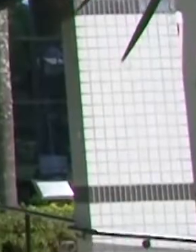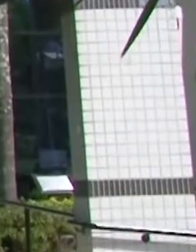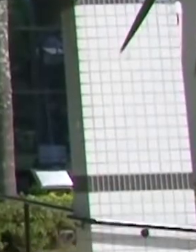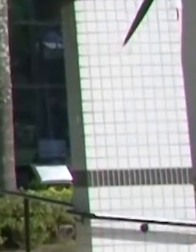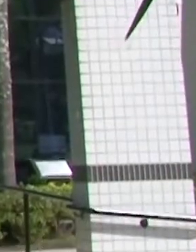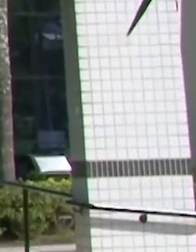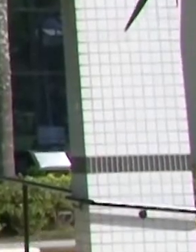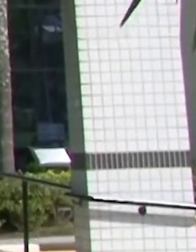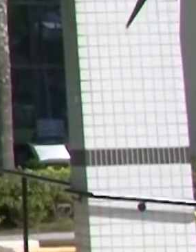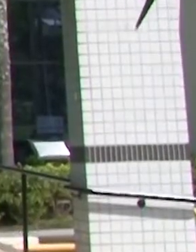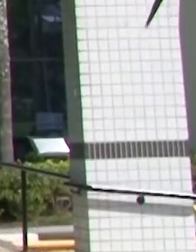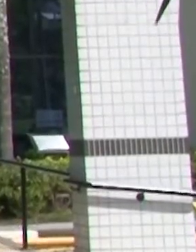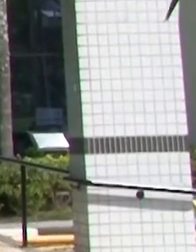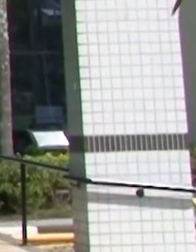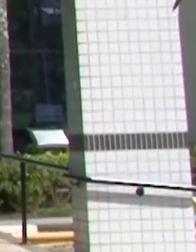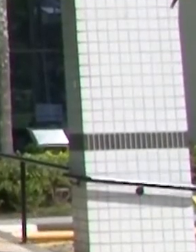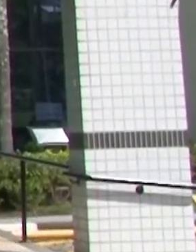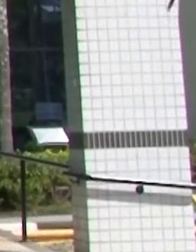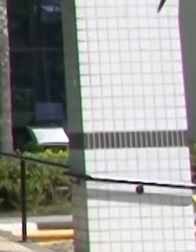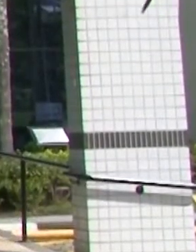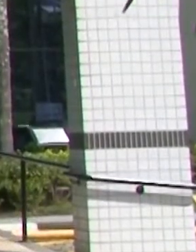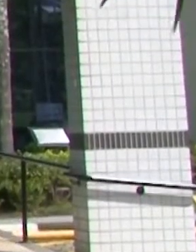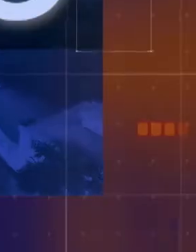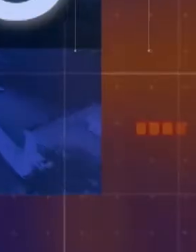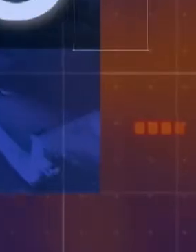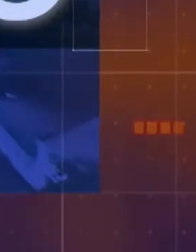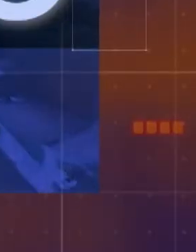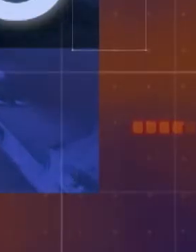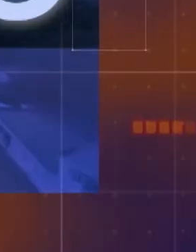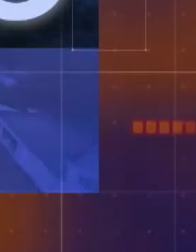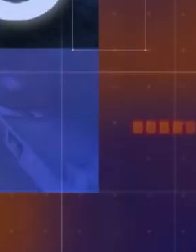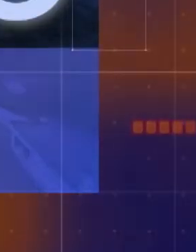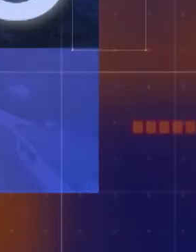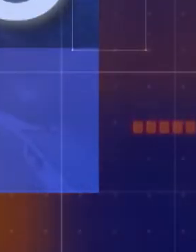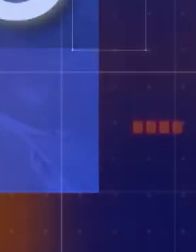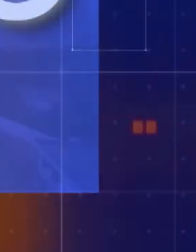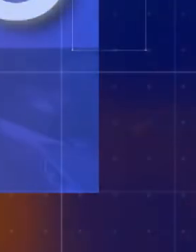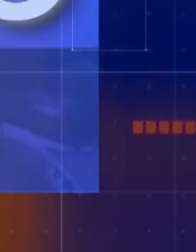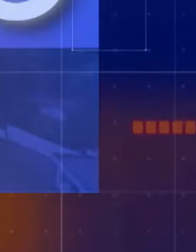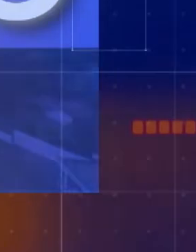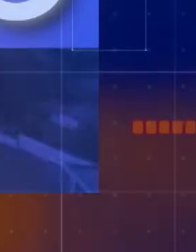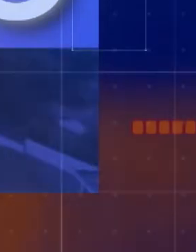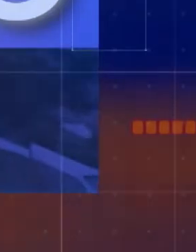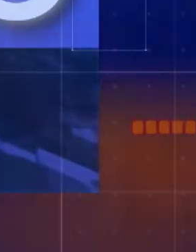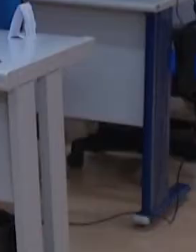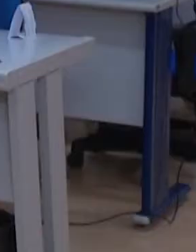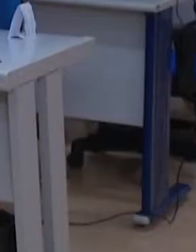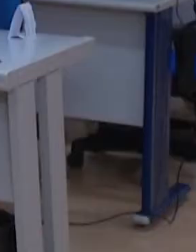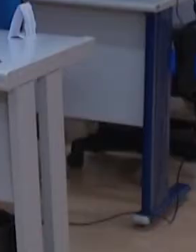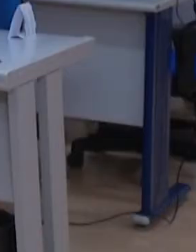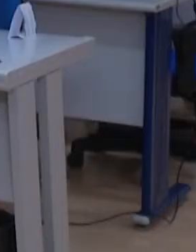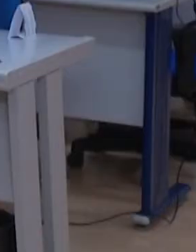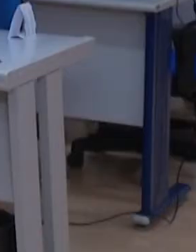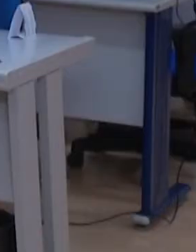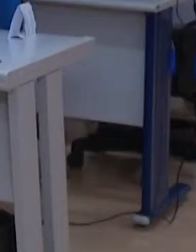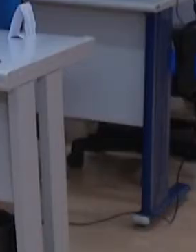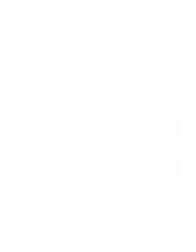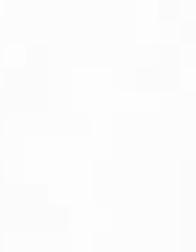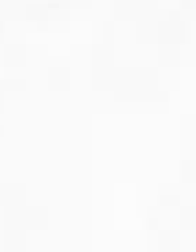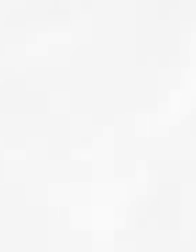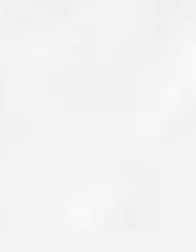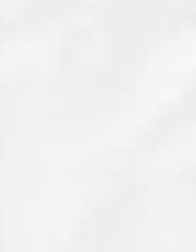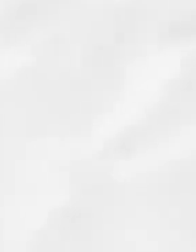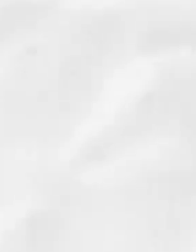Quer ficar informado sobre os acontecimentos da Câmara? Então fique ligado no Boletim Legislativo. O nosso jornal te apresenta